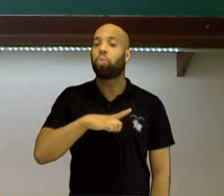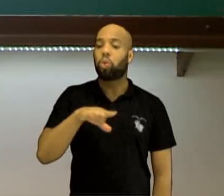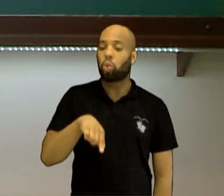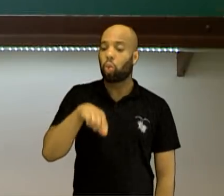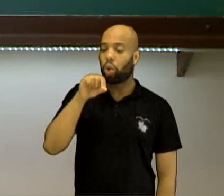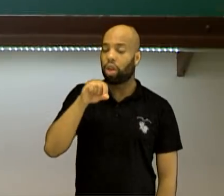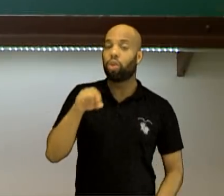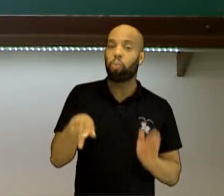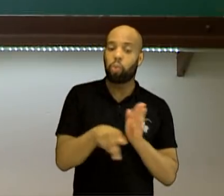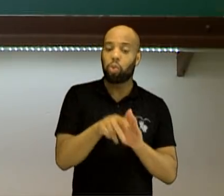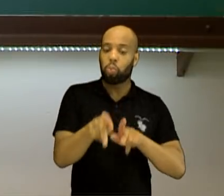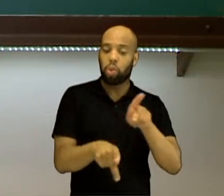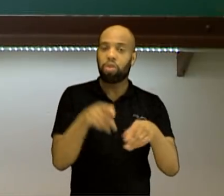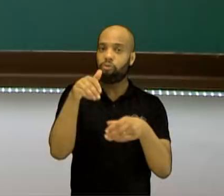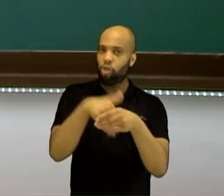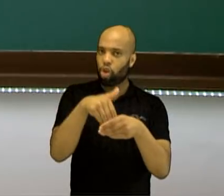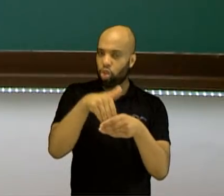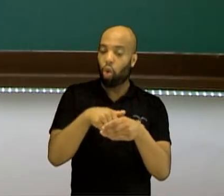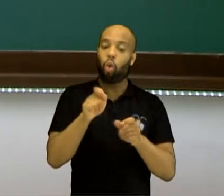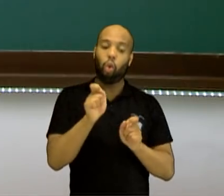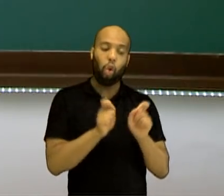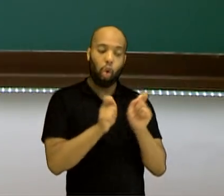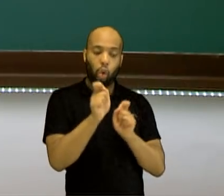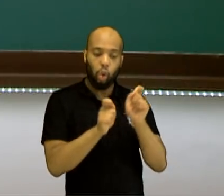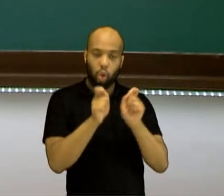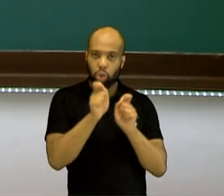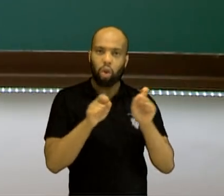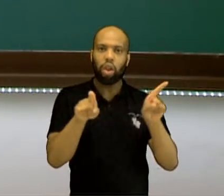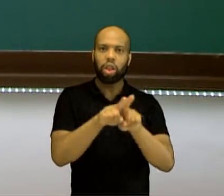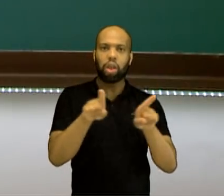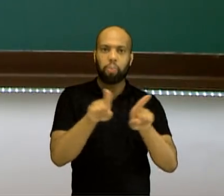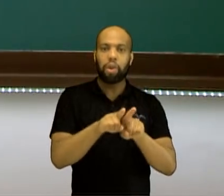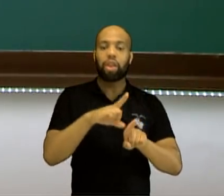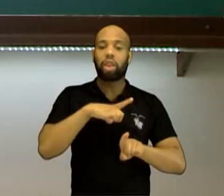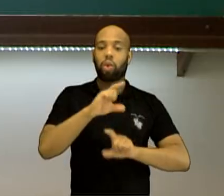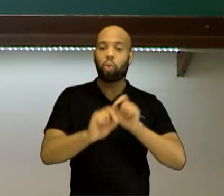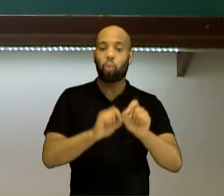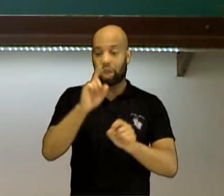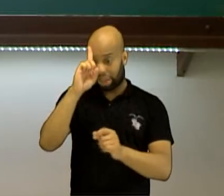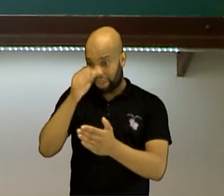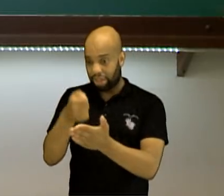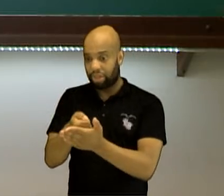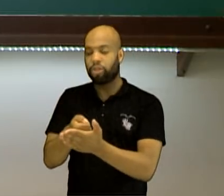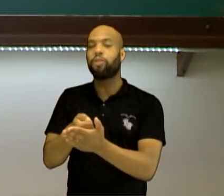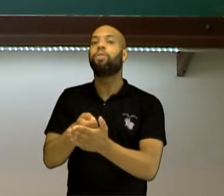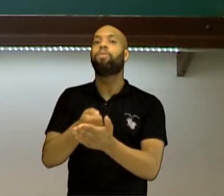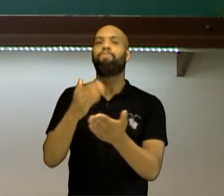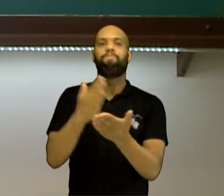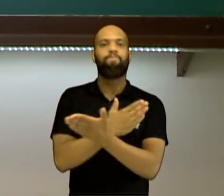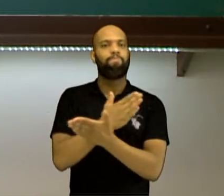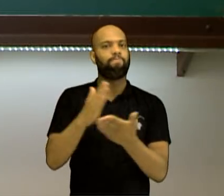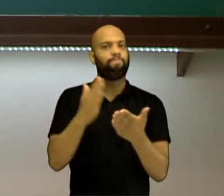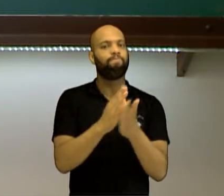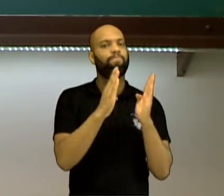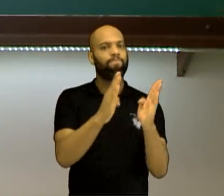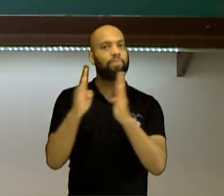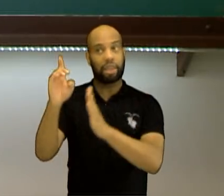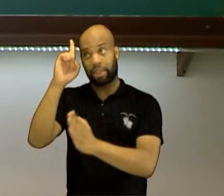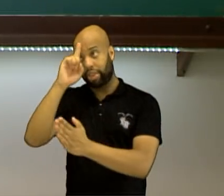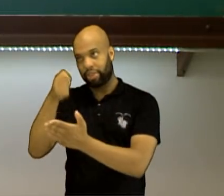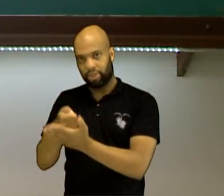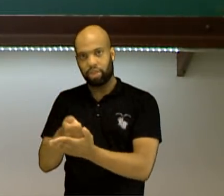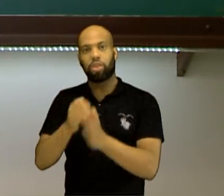pela população e que controla e impõe, por vezes, alguns processos políticos.